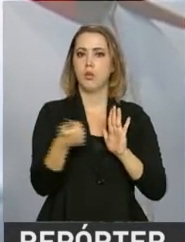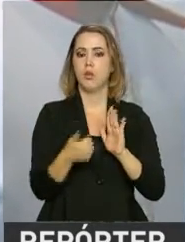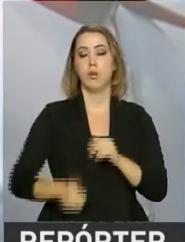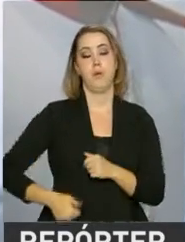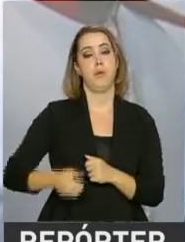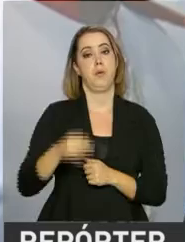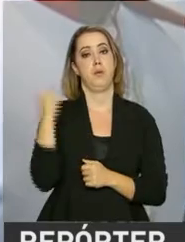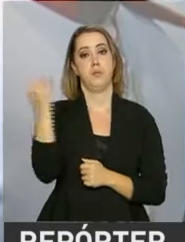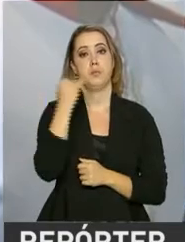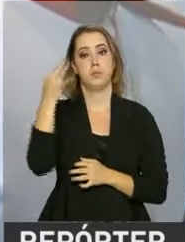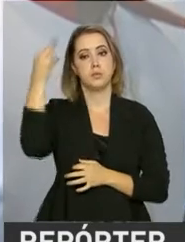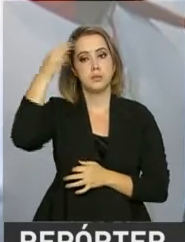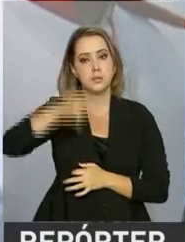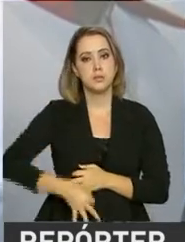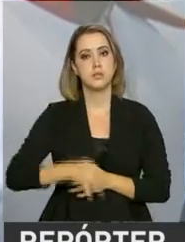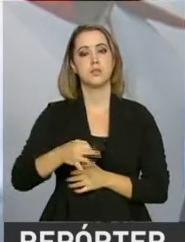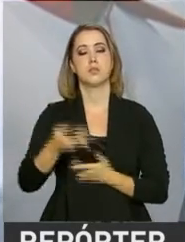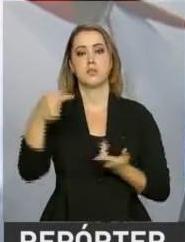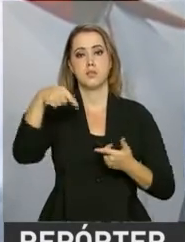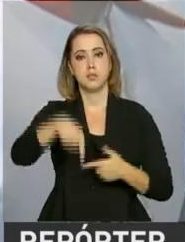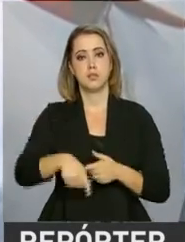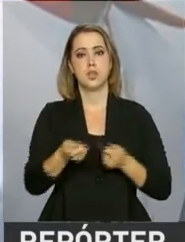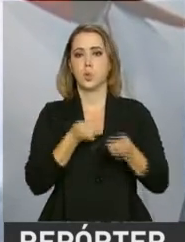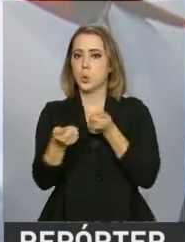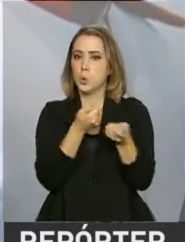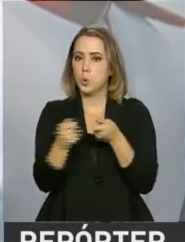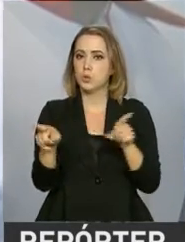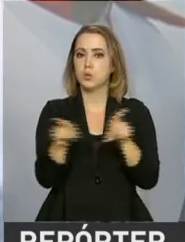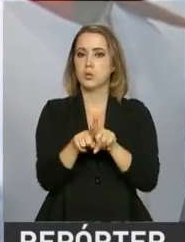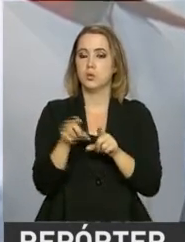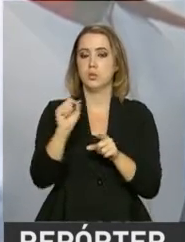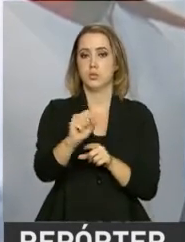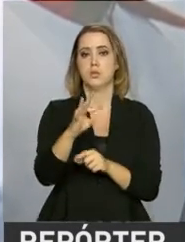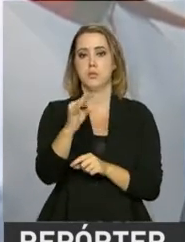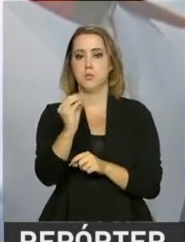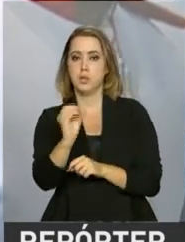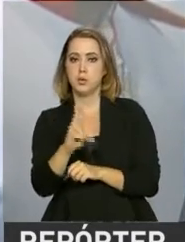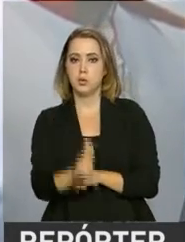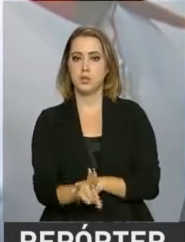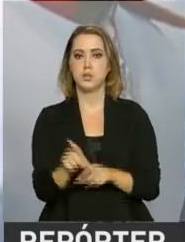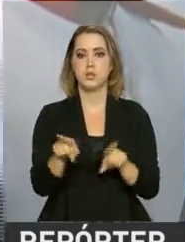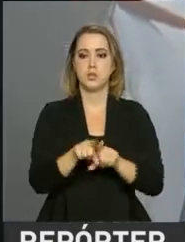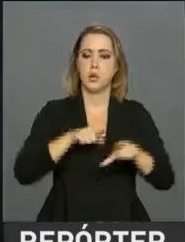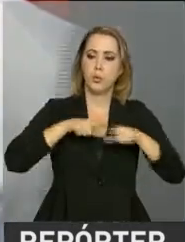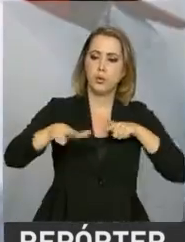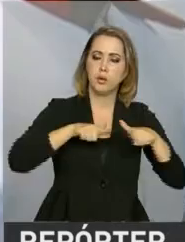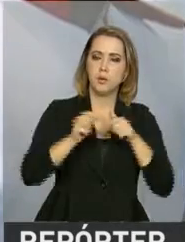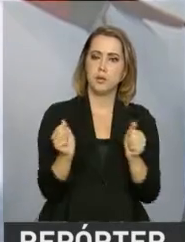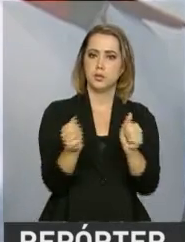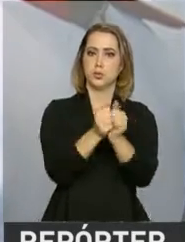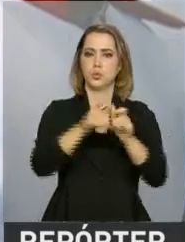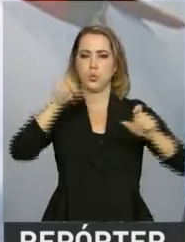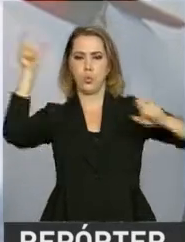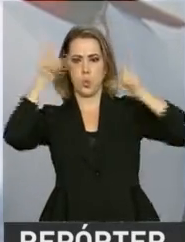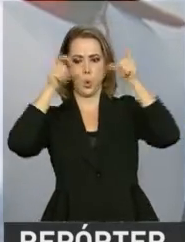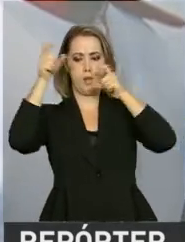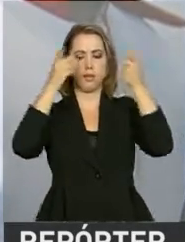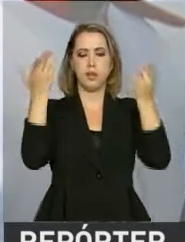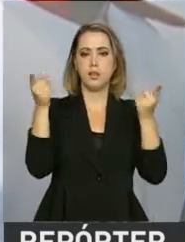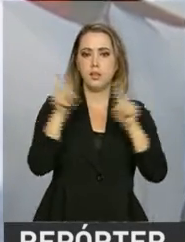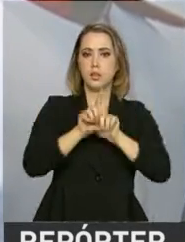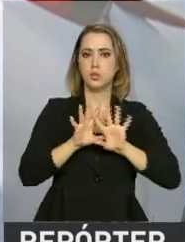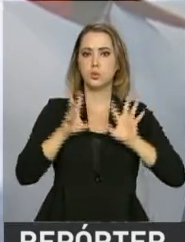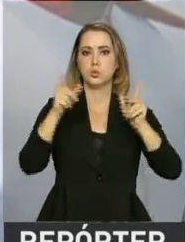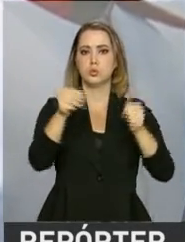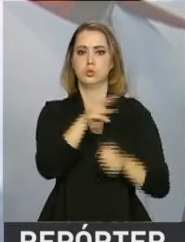controle externo e, no plano federal, desse egrégio Tribunal de Contas da União, com a participação sempre atenta e ativa